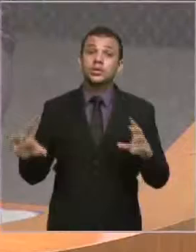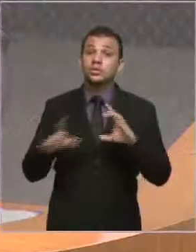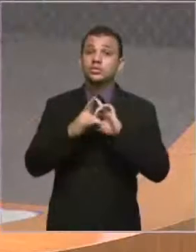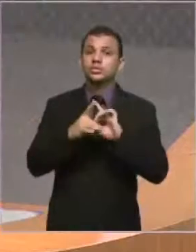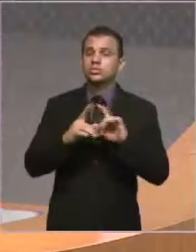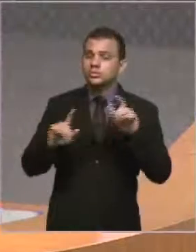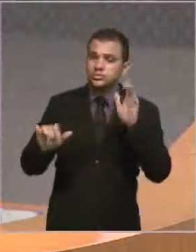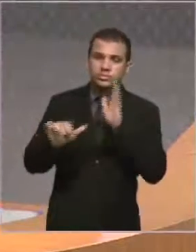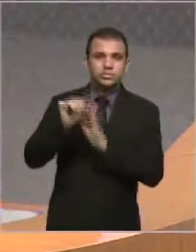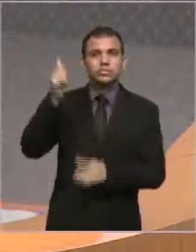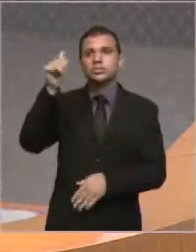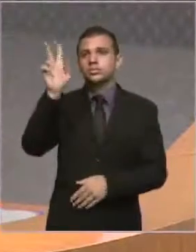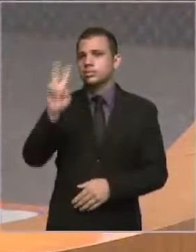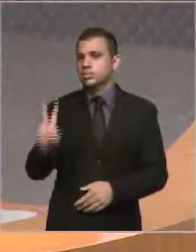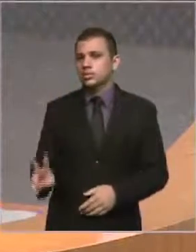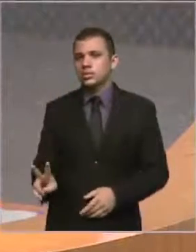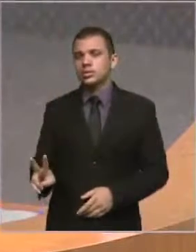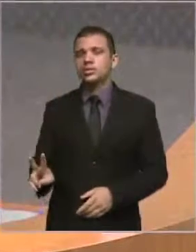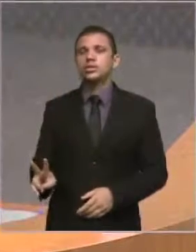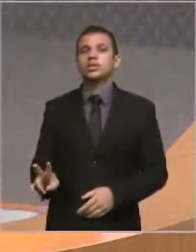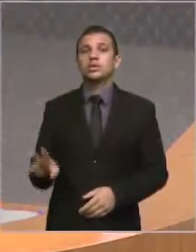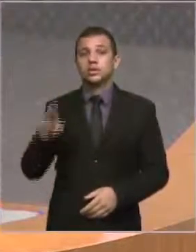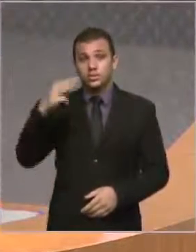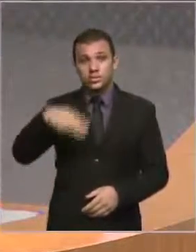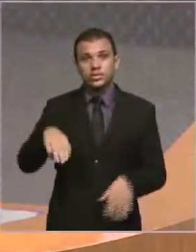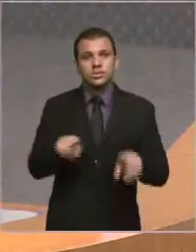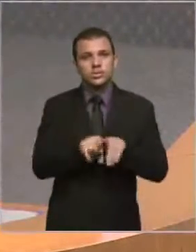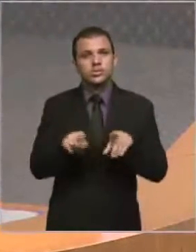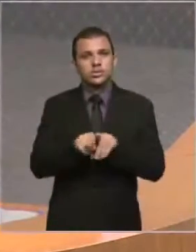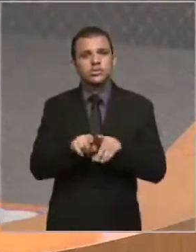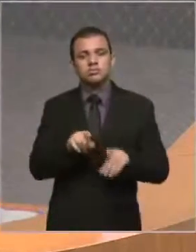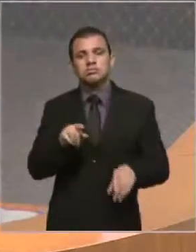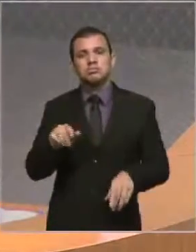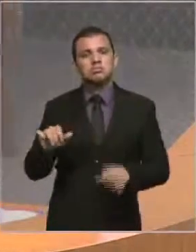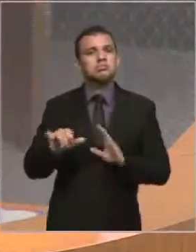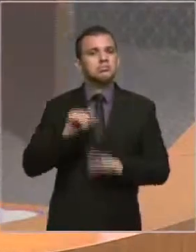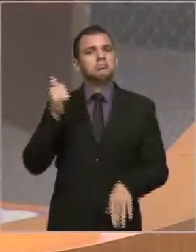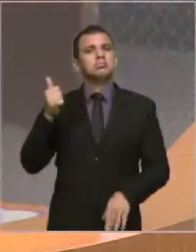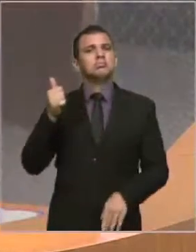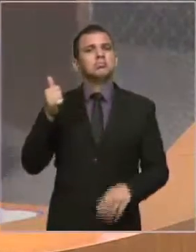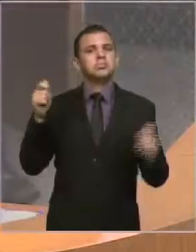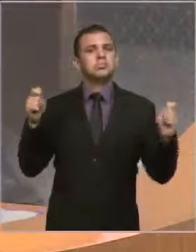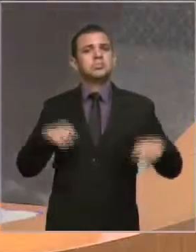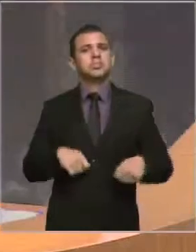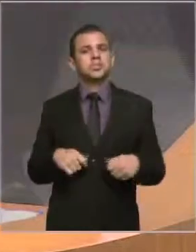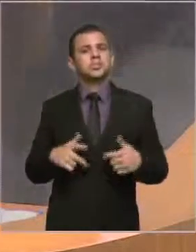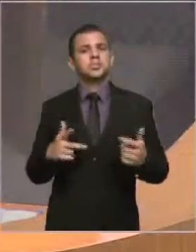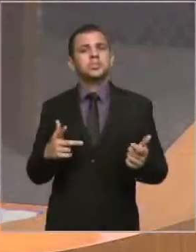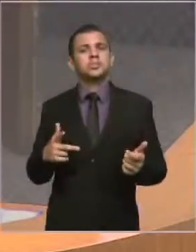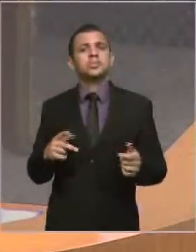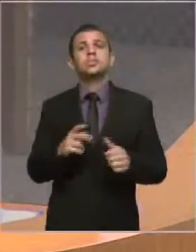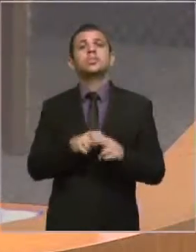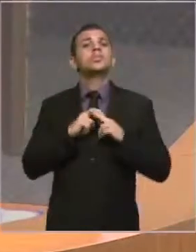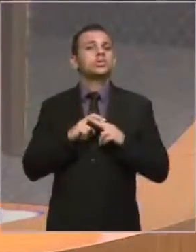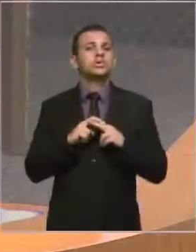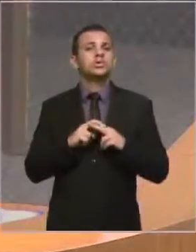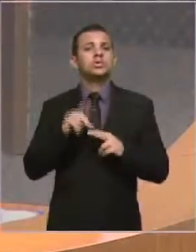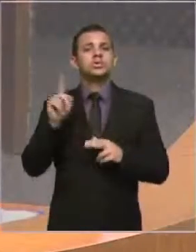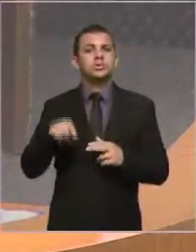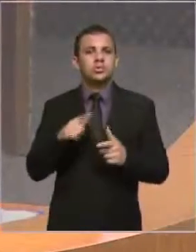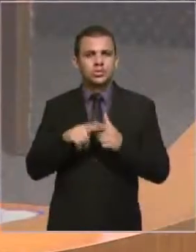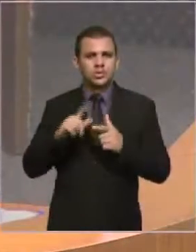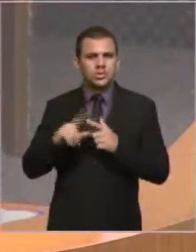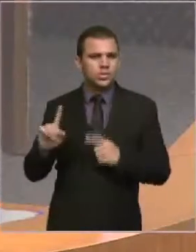Maranhão se destaca por ser pioneiro nessa situação, porque não é apenas uma situação, são 12 situações a